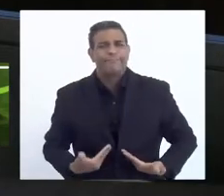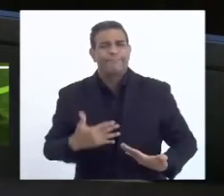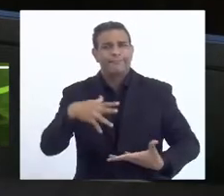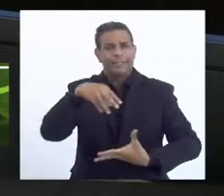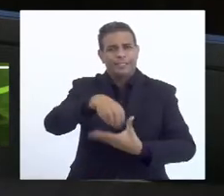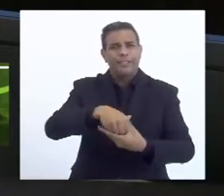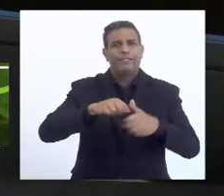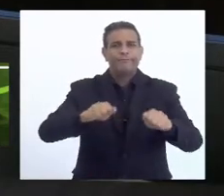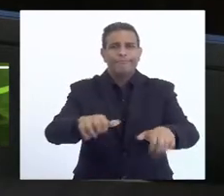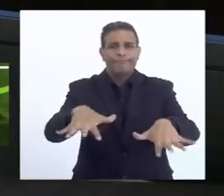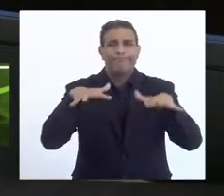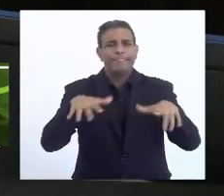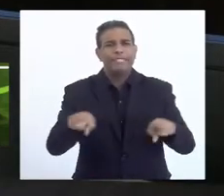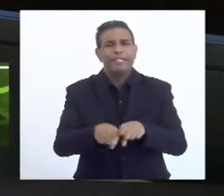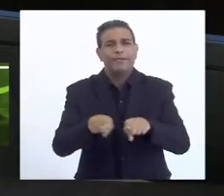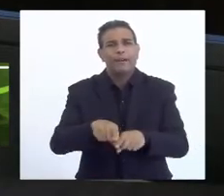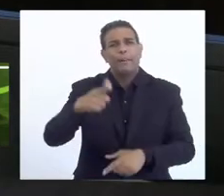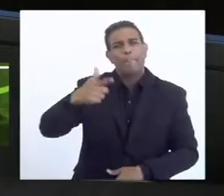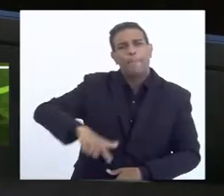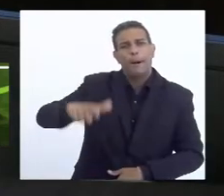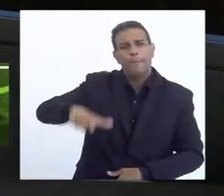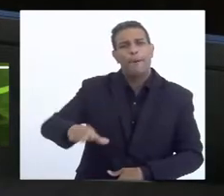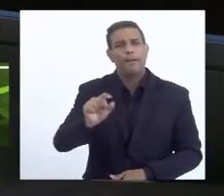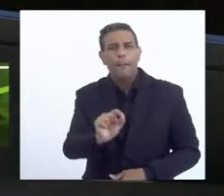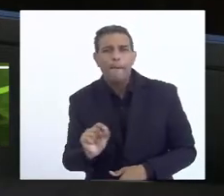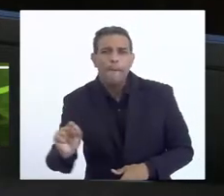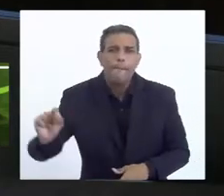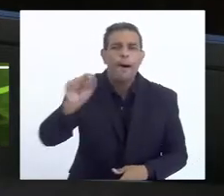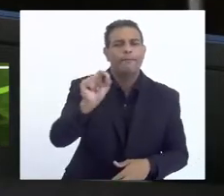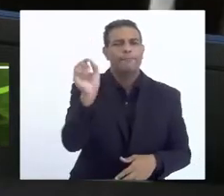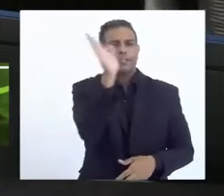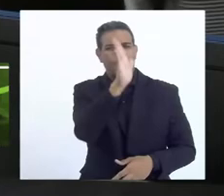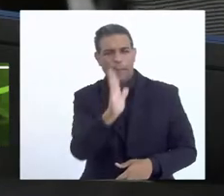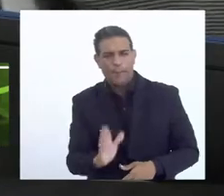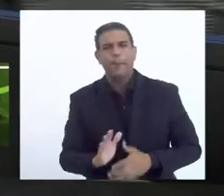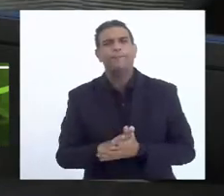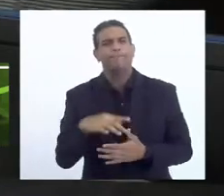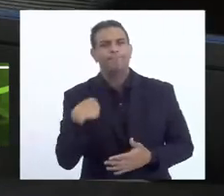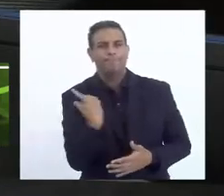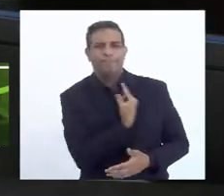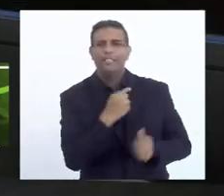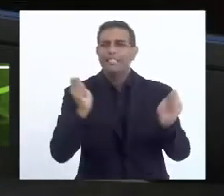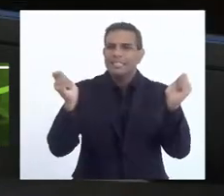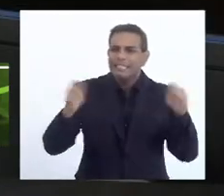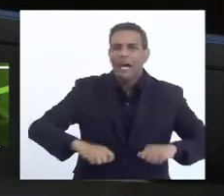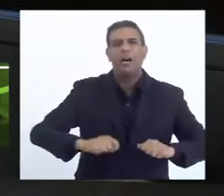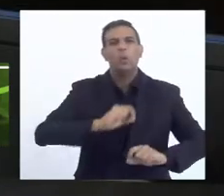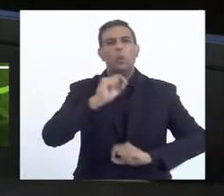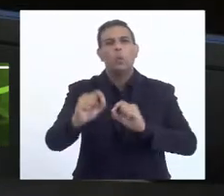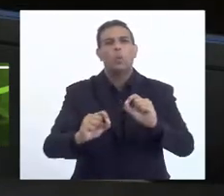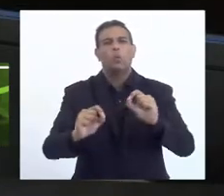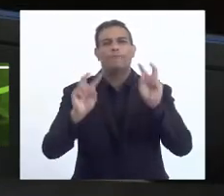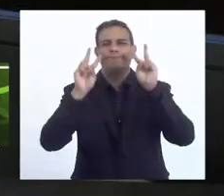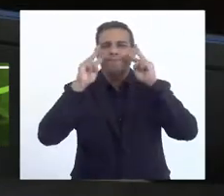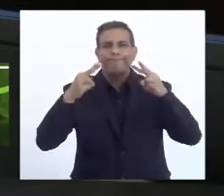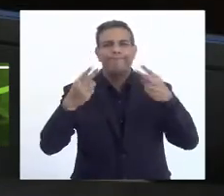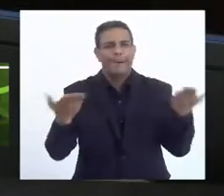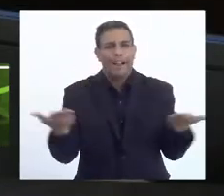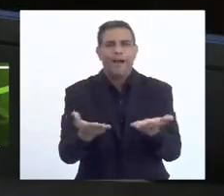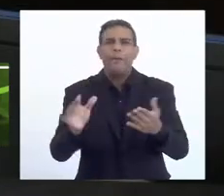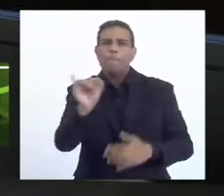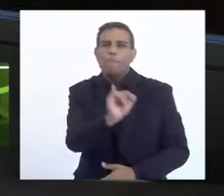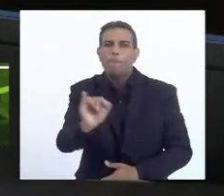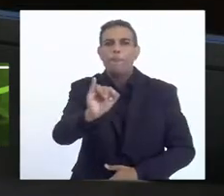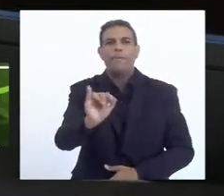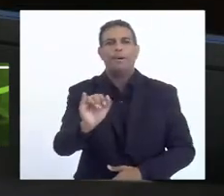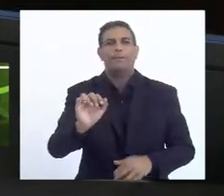desse plenário e de qualquer outro plenário pelo Brasil afora. Então, que a gente possa considerar um encaminhamento